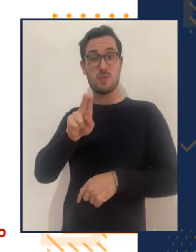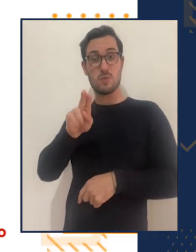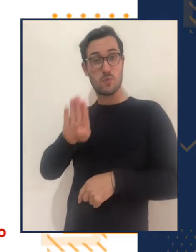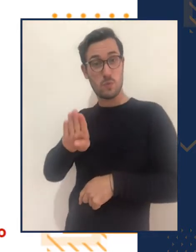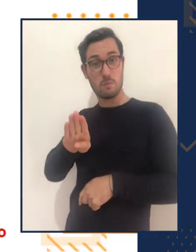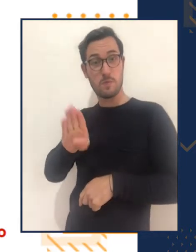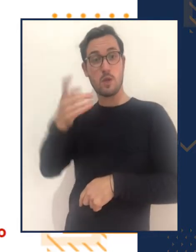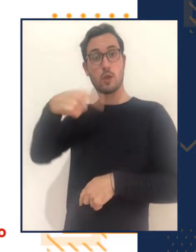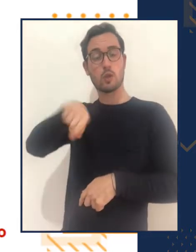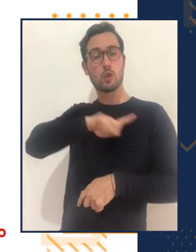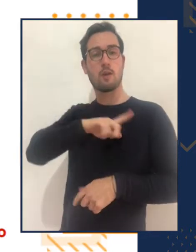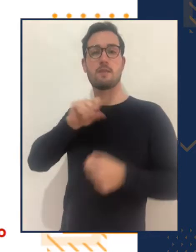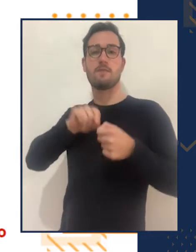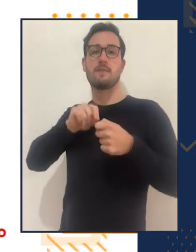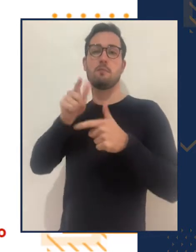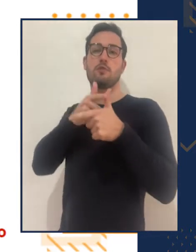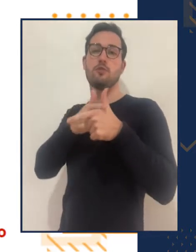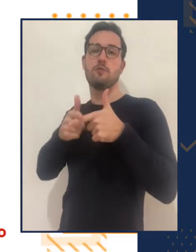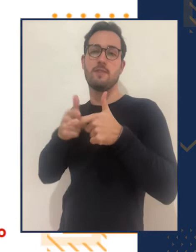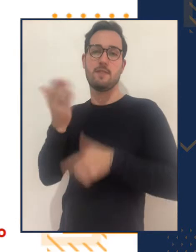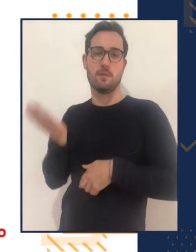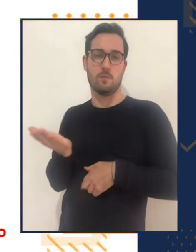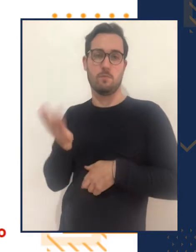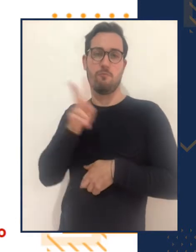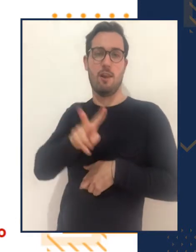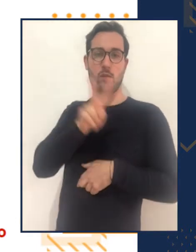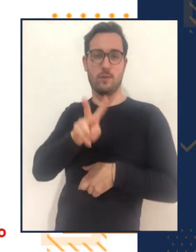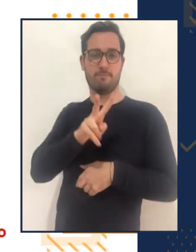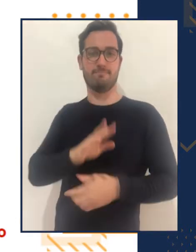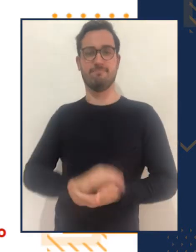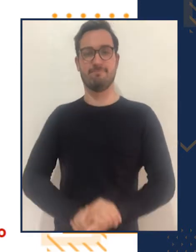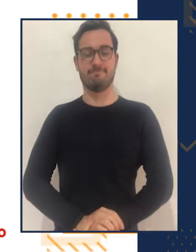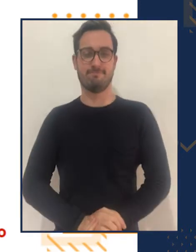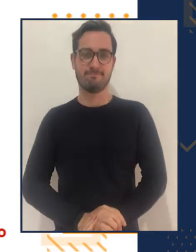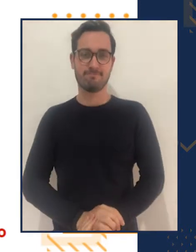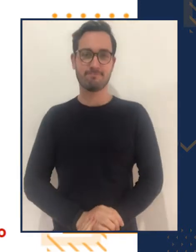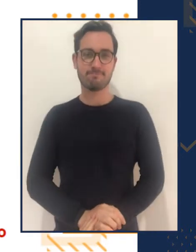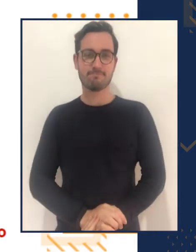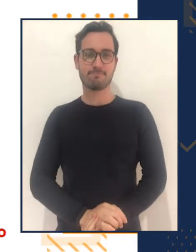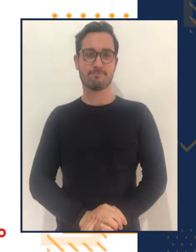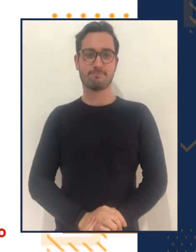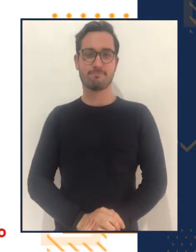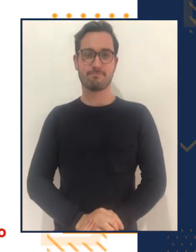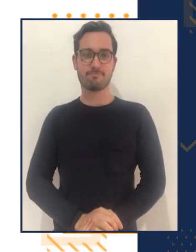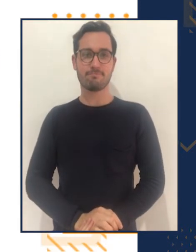de submúltiplos para múltiplos a gente realiza a divisão dos valores.